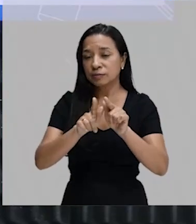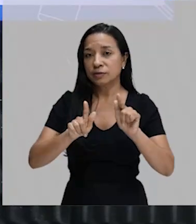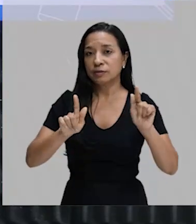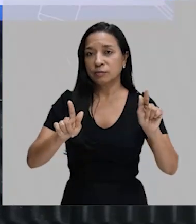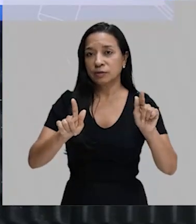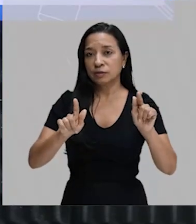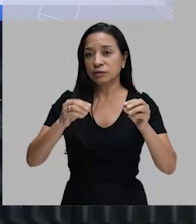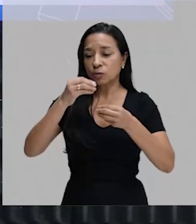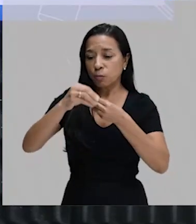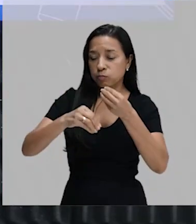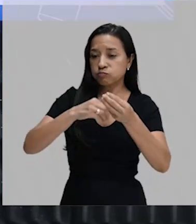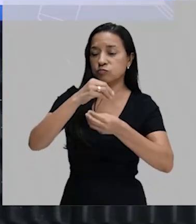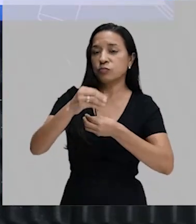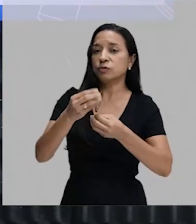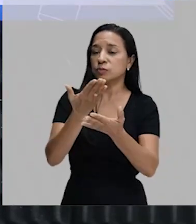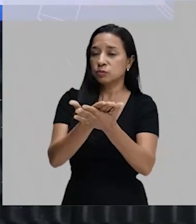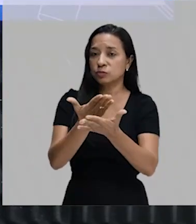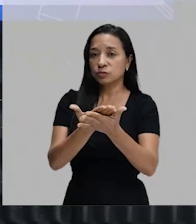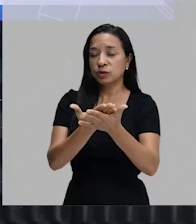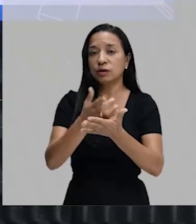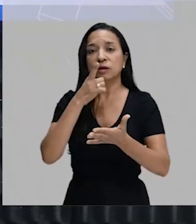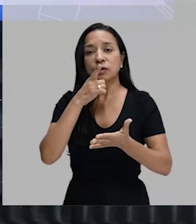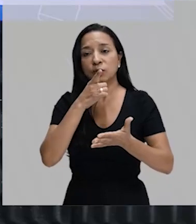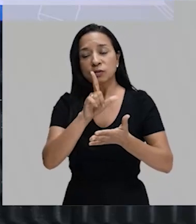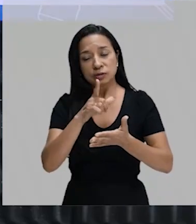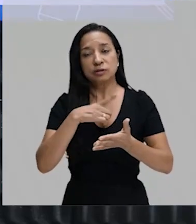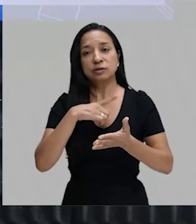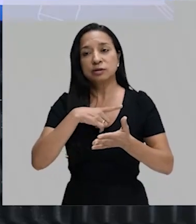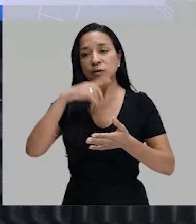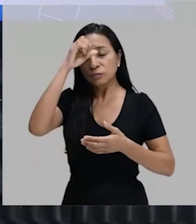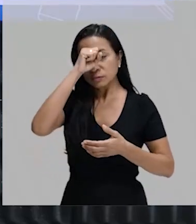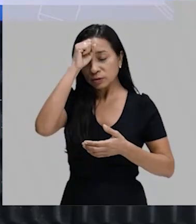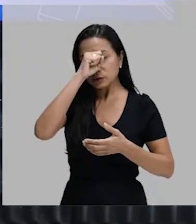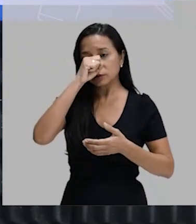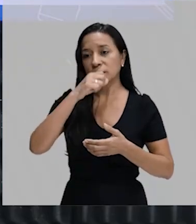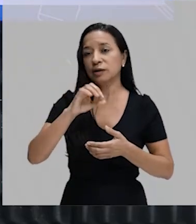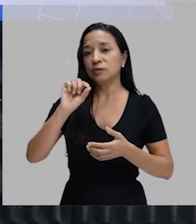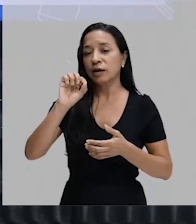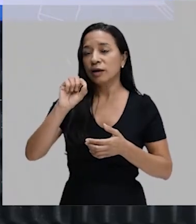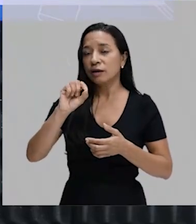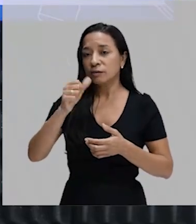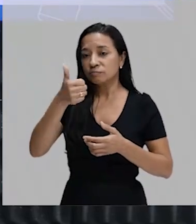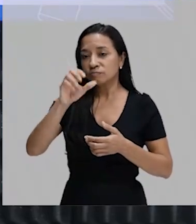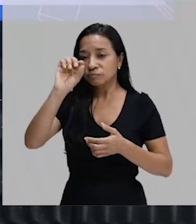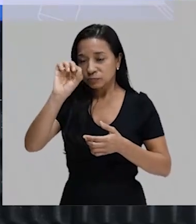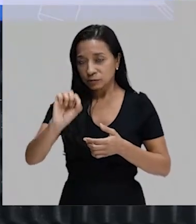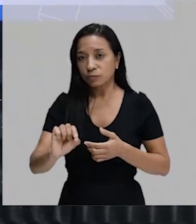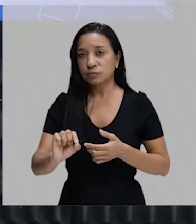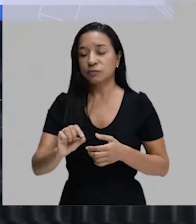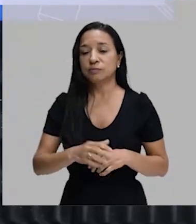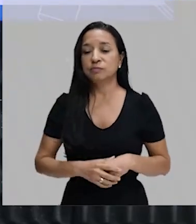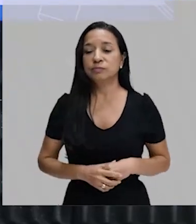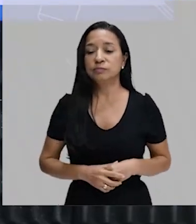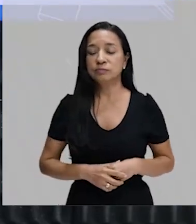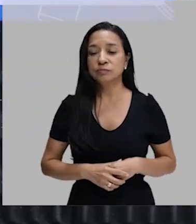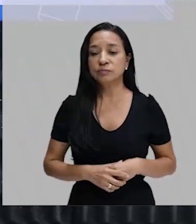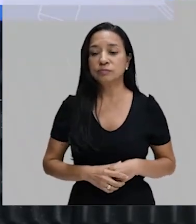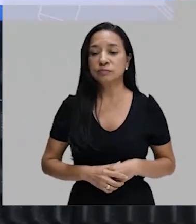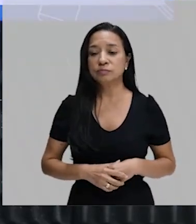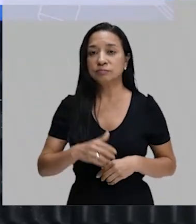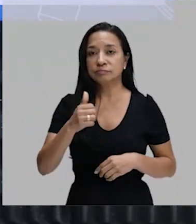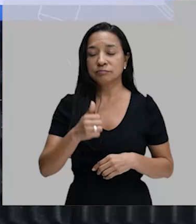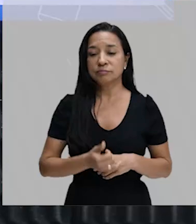gramática envolvida, você vai conseguir ter um aprendizado 100%, tá certo? Então, vamos lá? Os